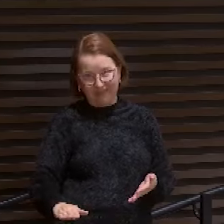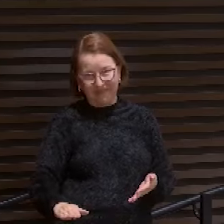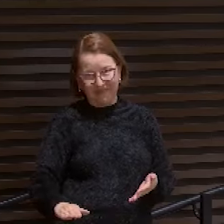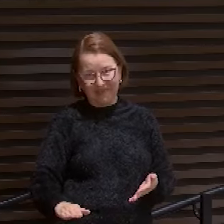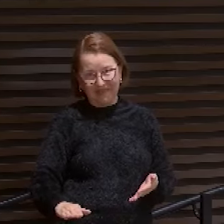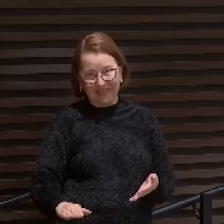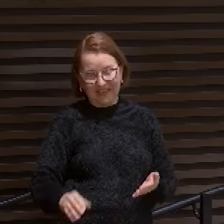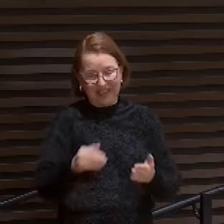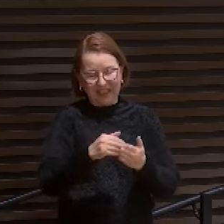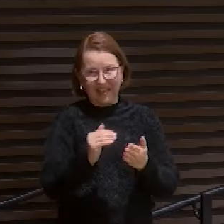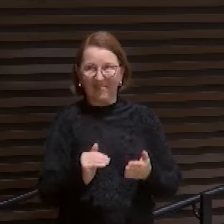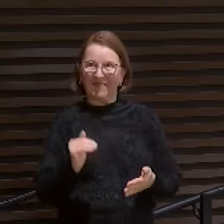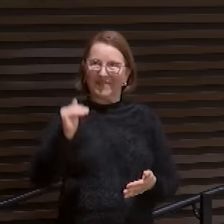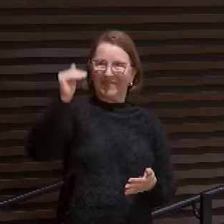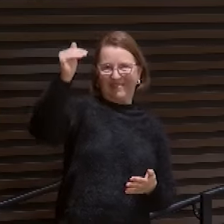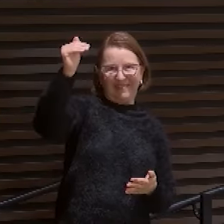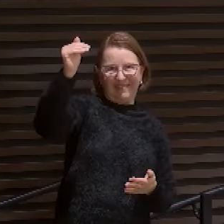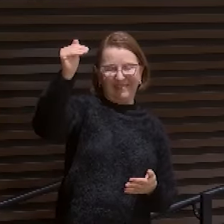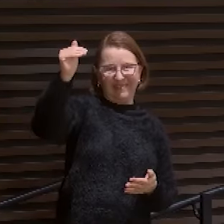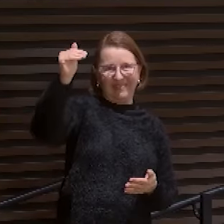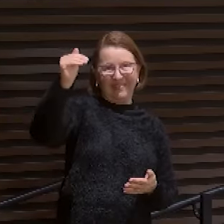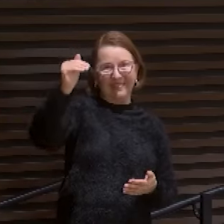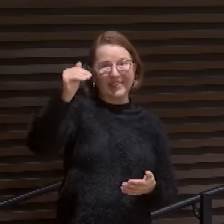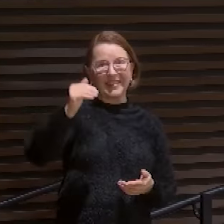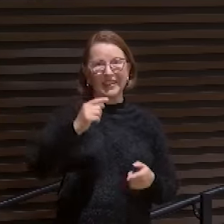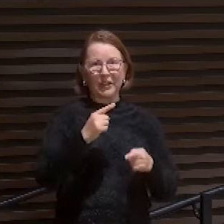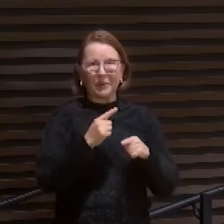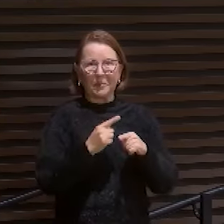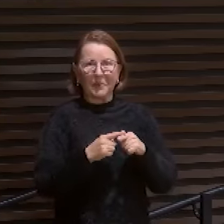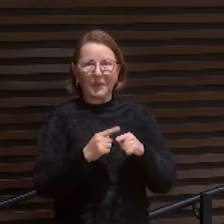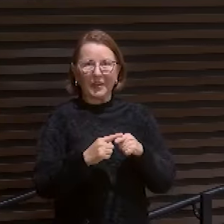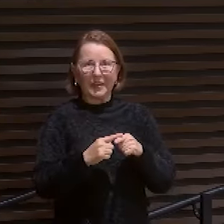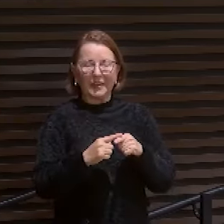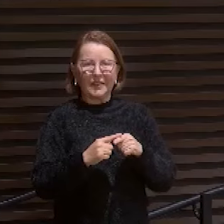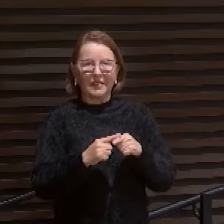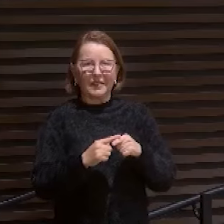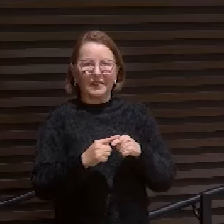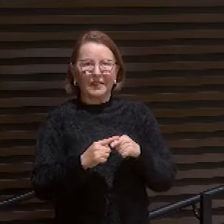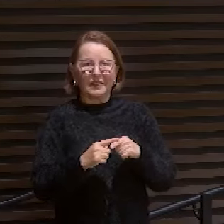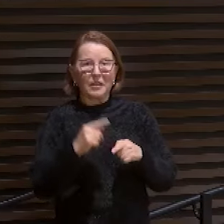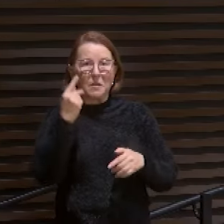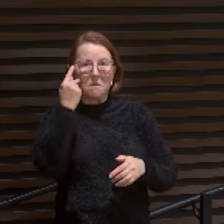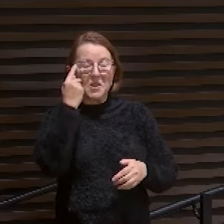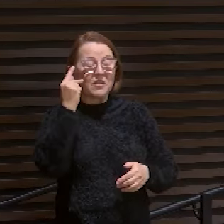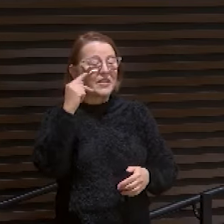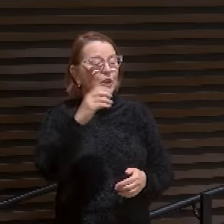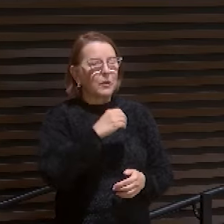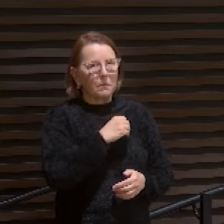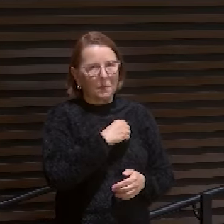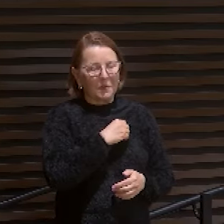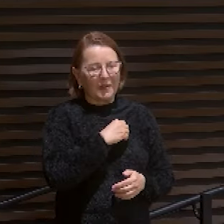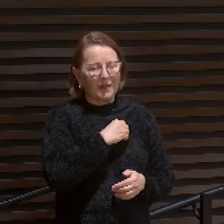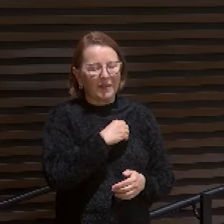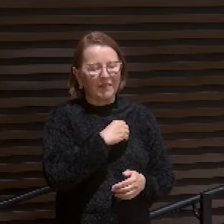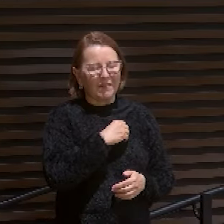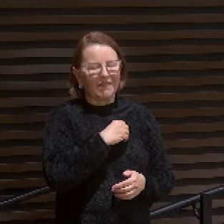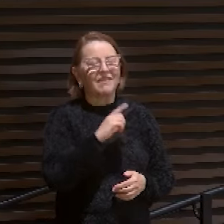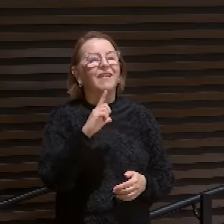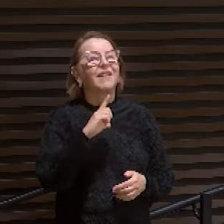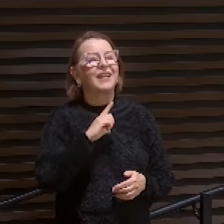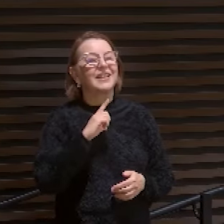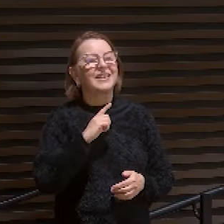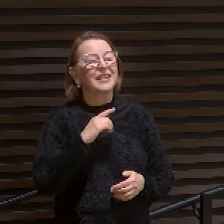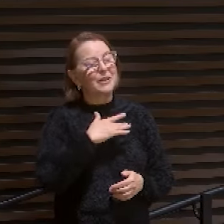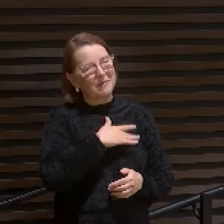deles até o maior. Pois para com as suas iniquidades usarei de misericórdia,